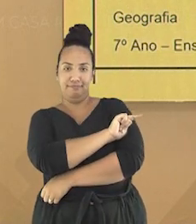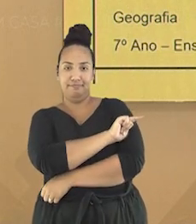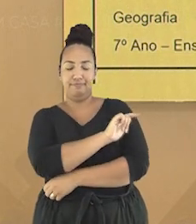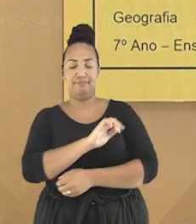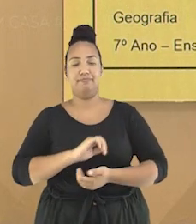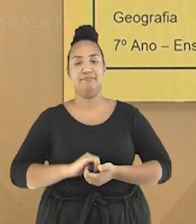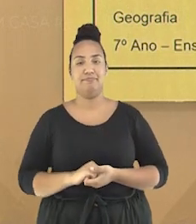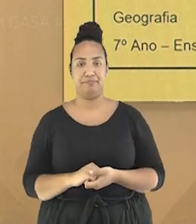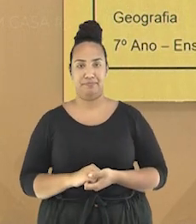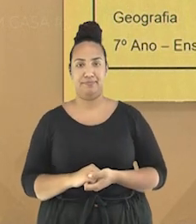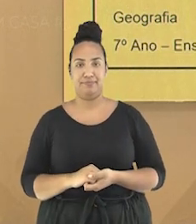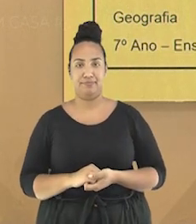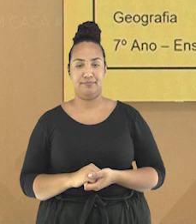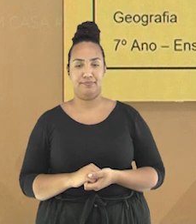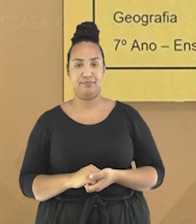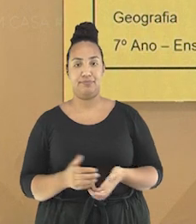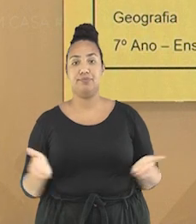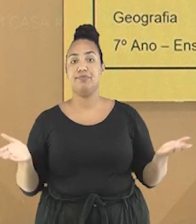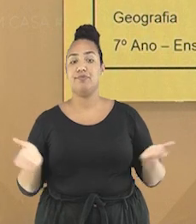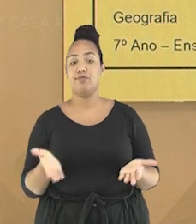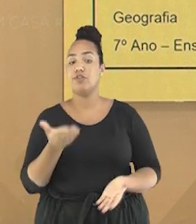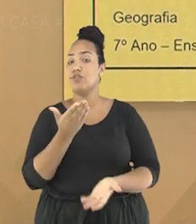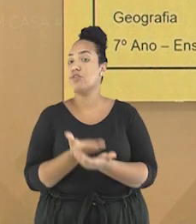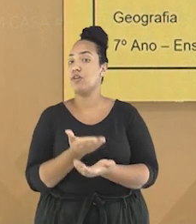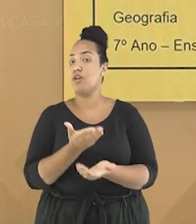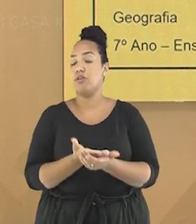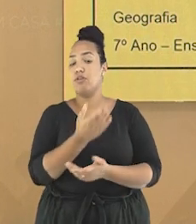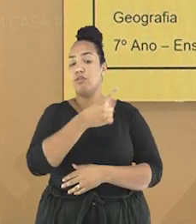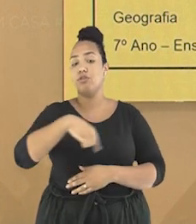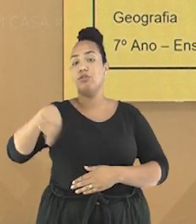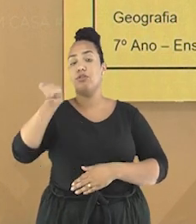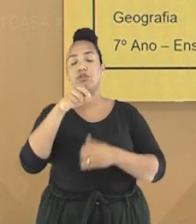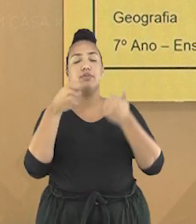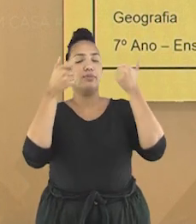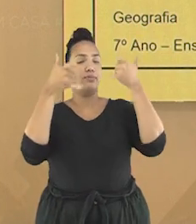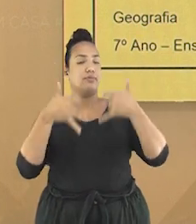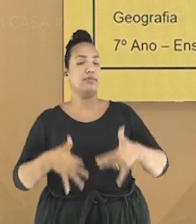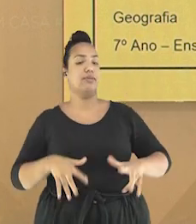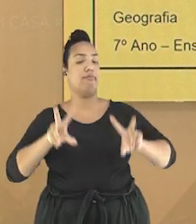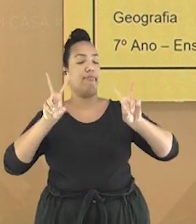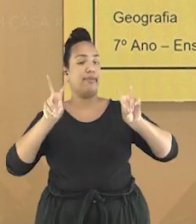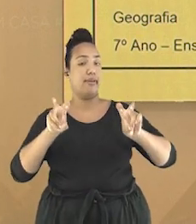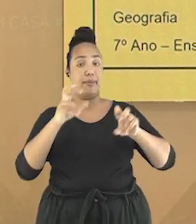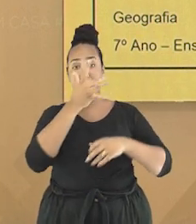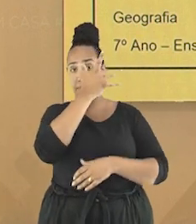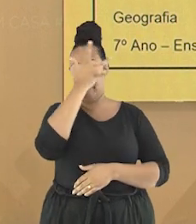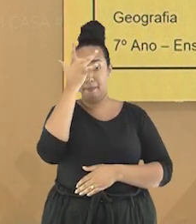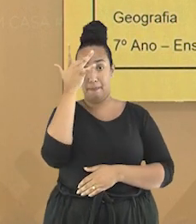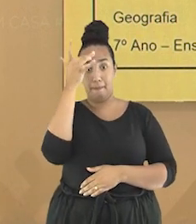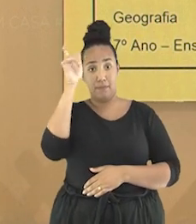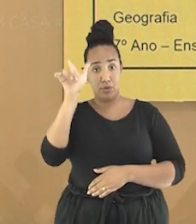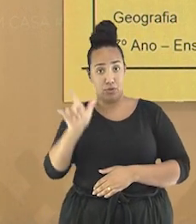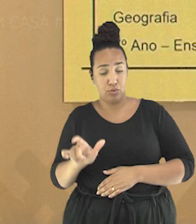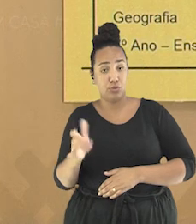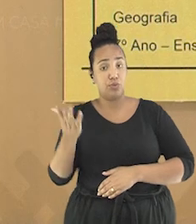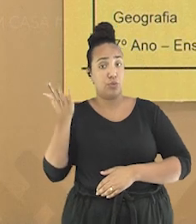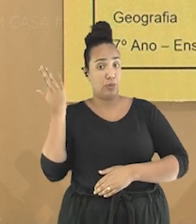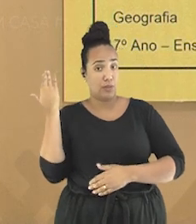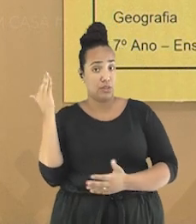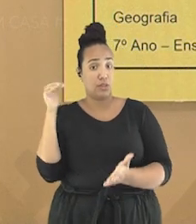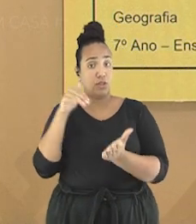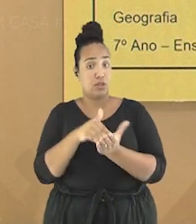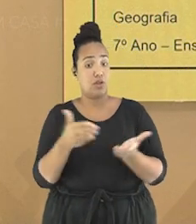ano do ensino fundamental. Na aula de hoje vamos falar de pessoas que foram e ainda são